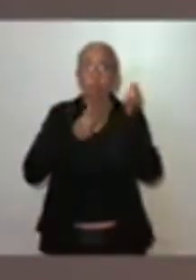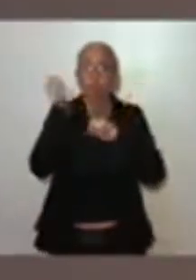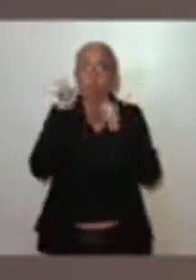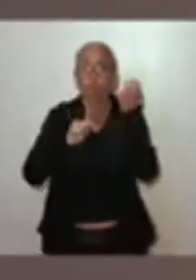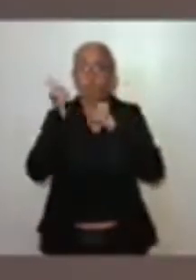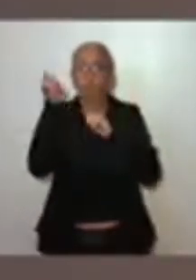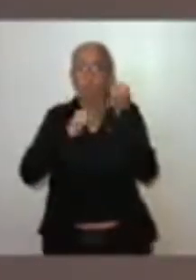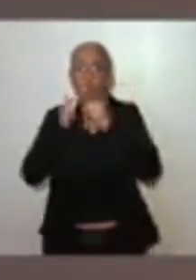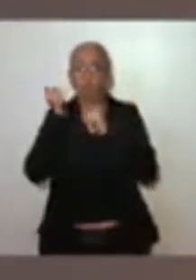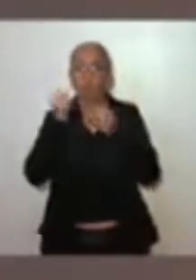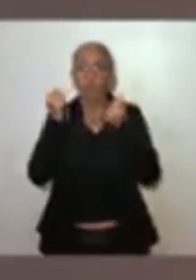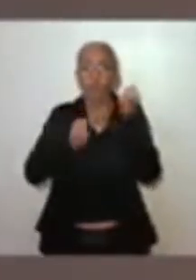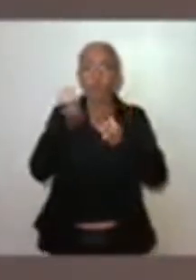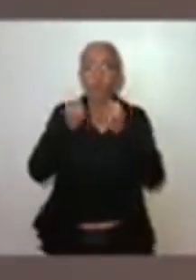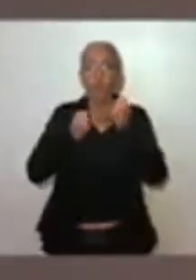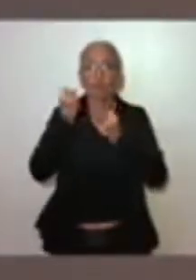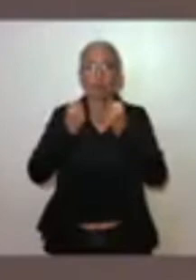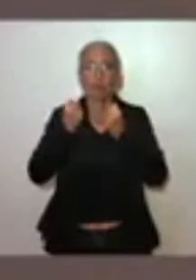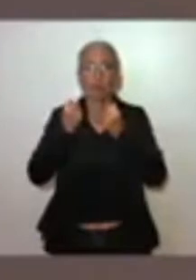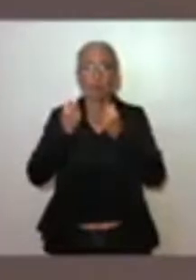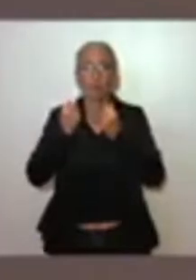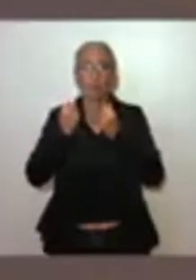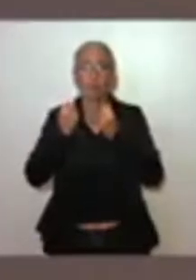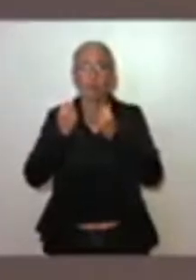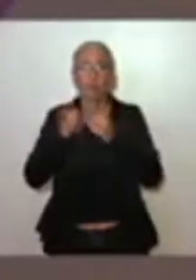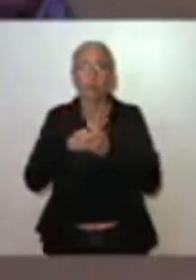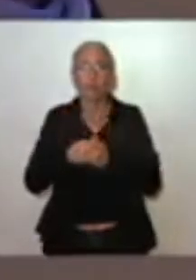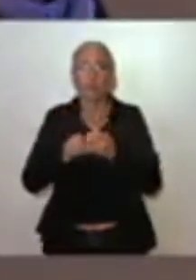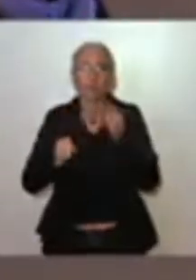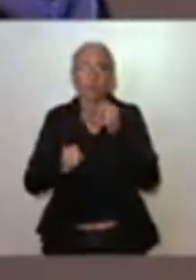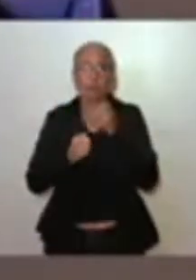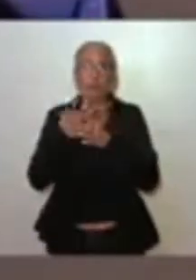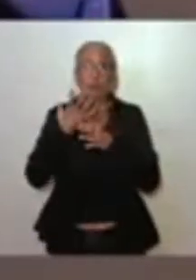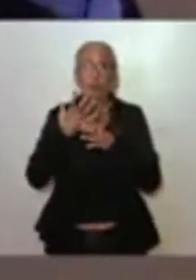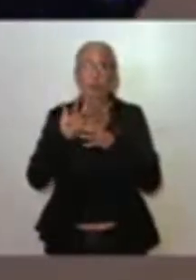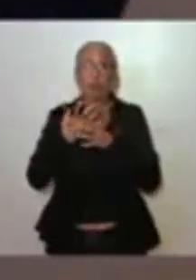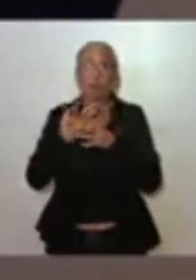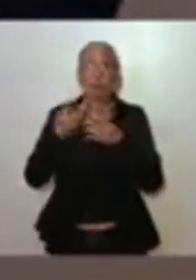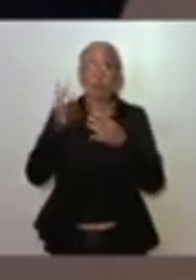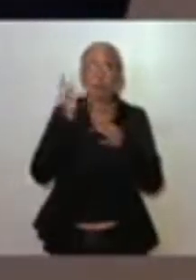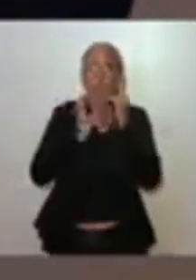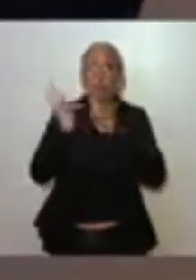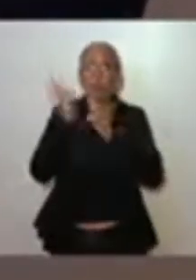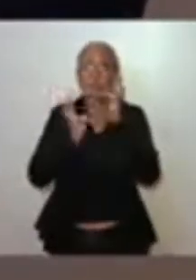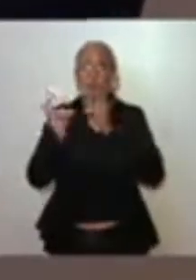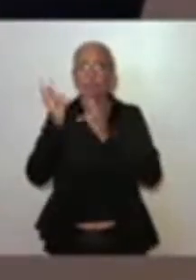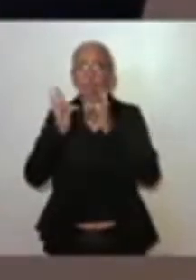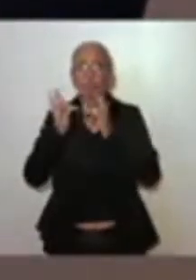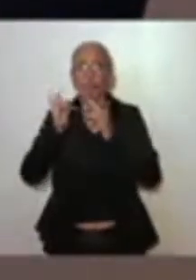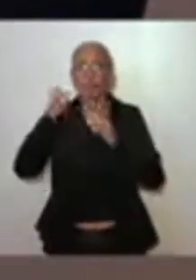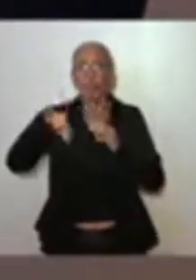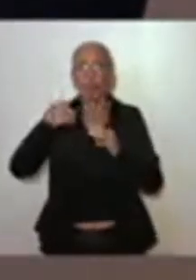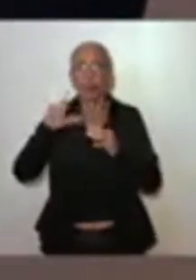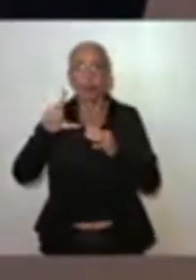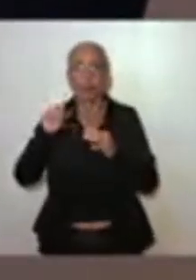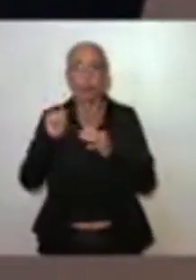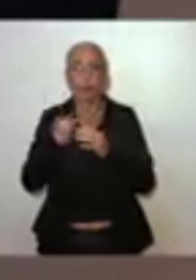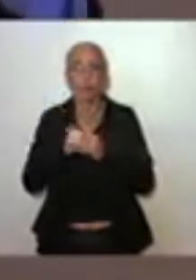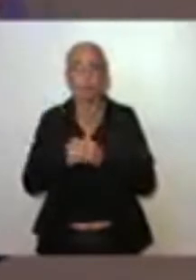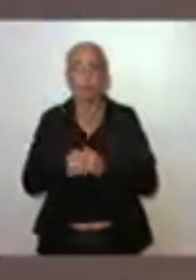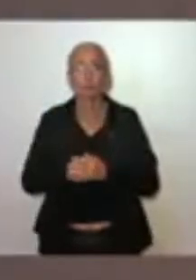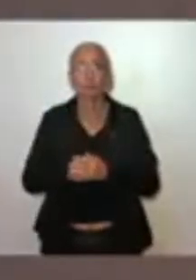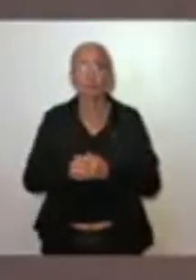automóveis como a Ford EA General Motors hoje que fabricavam os grandes equipamentos como a General Electric